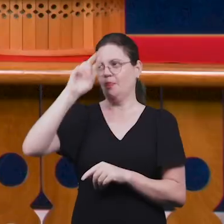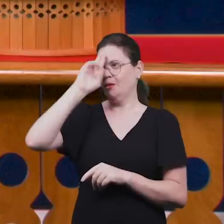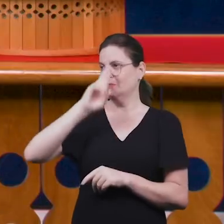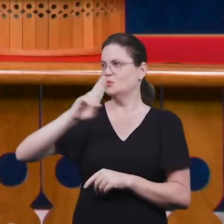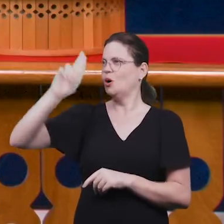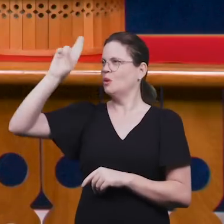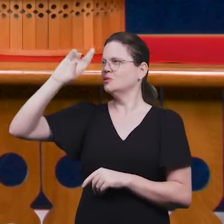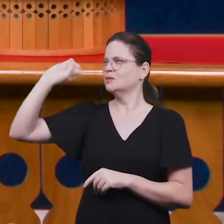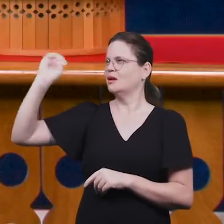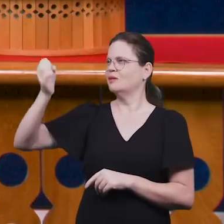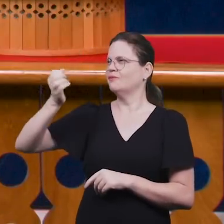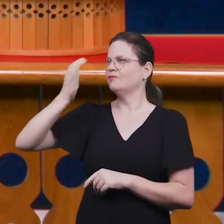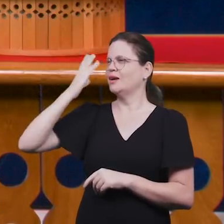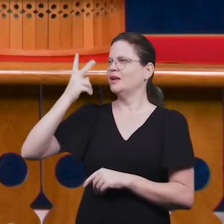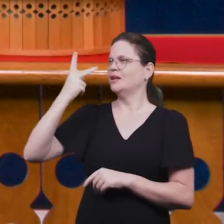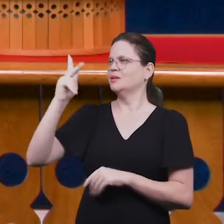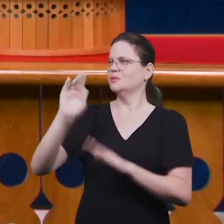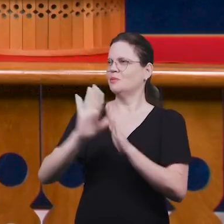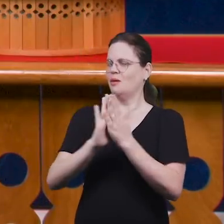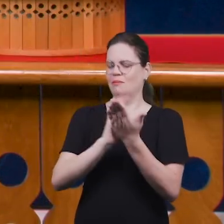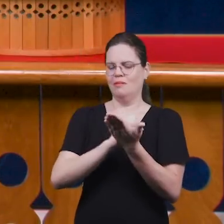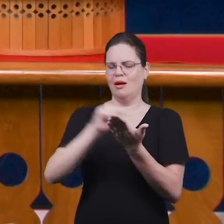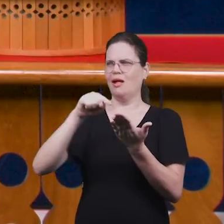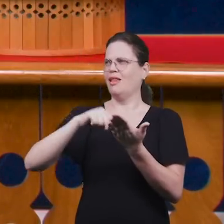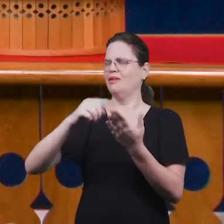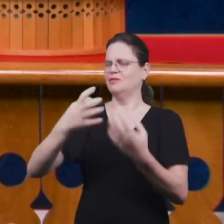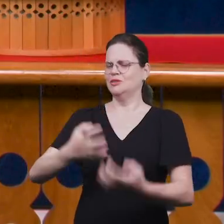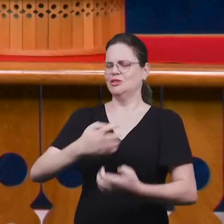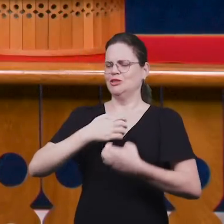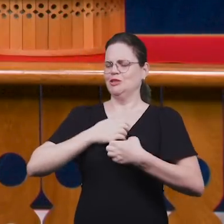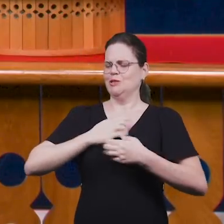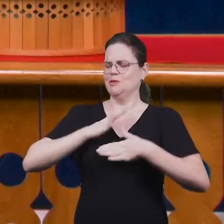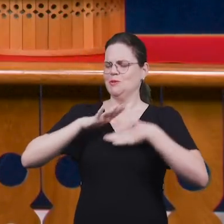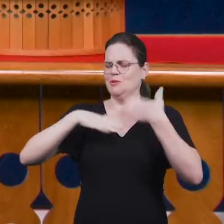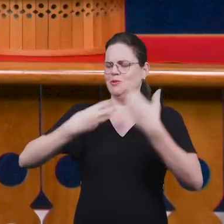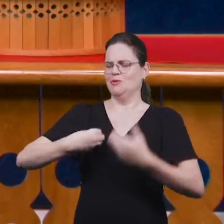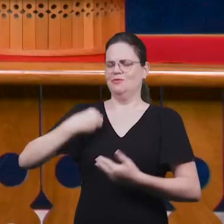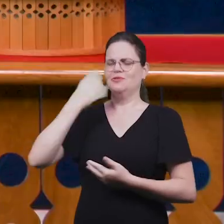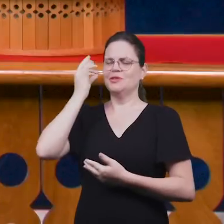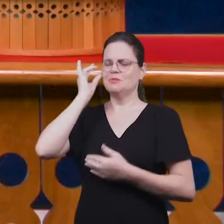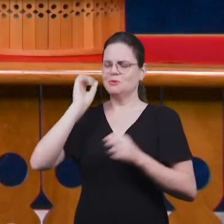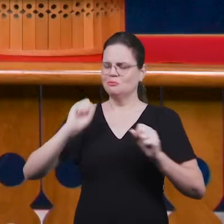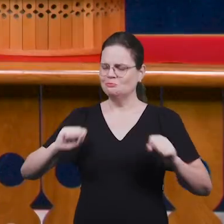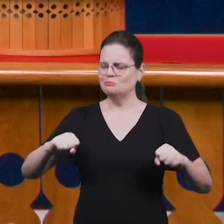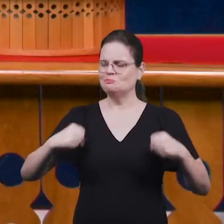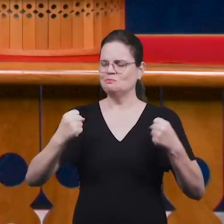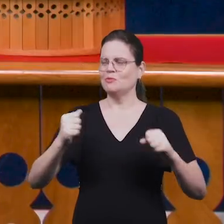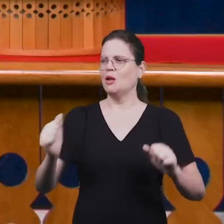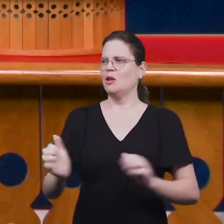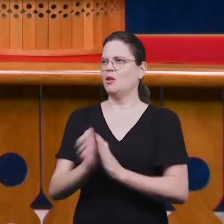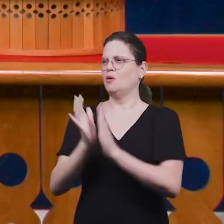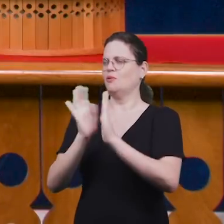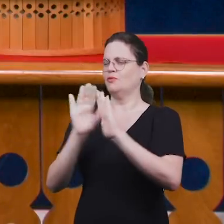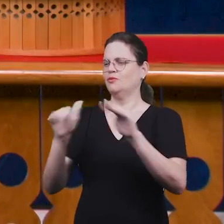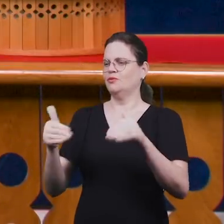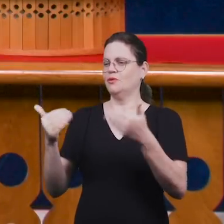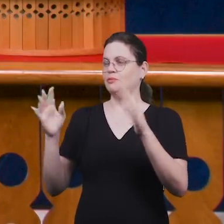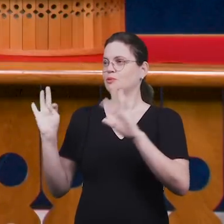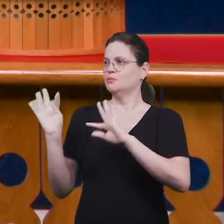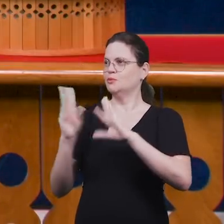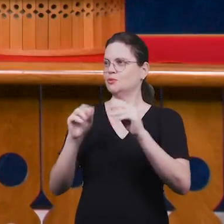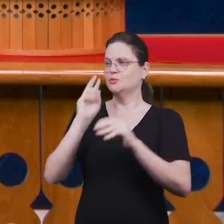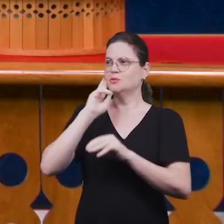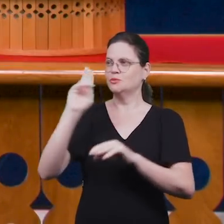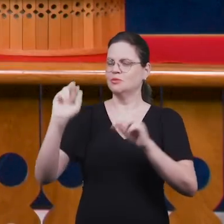Tua palavra nos enriquece, nos faz crescer. Te louvamos por tudo que o Senhor tem